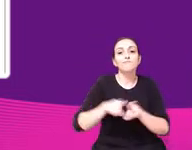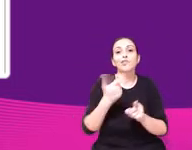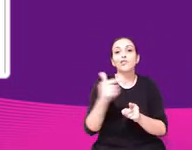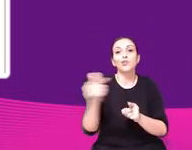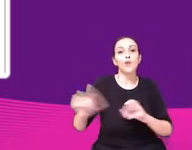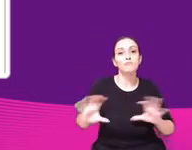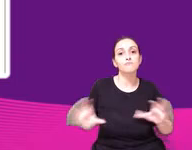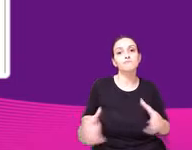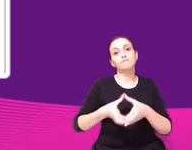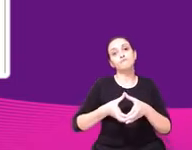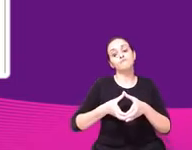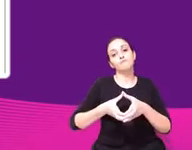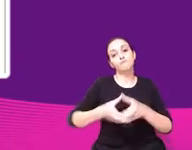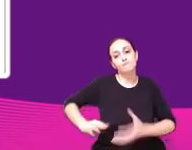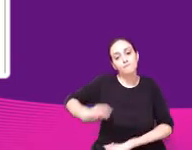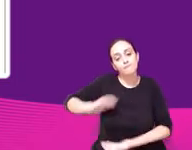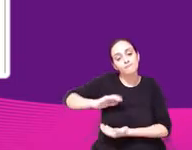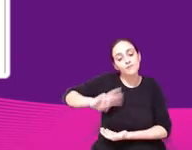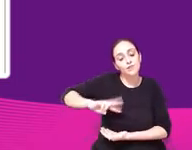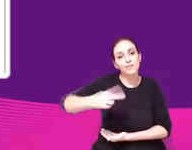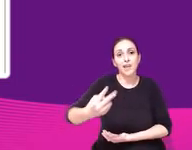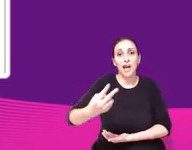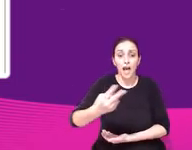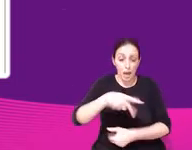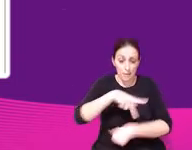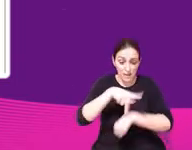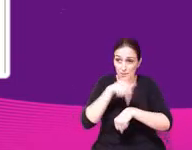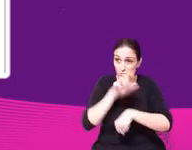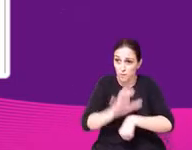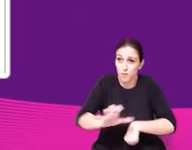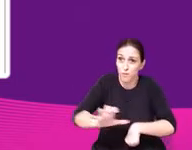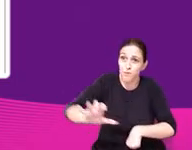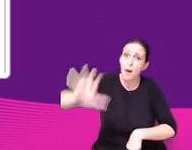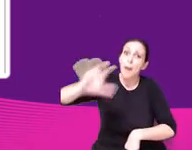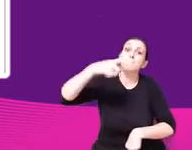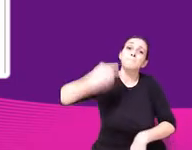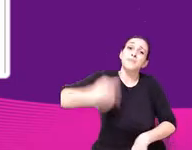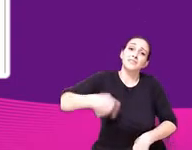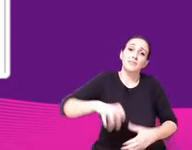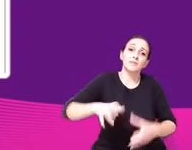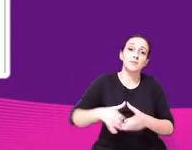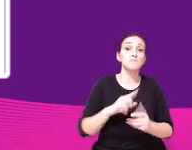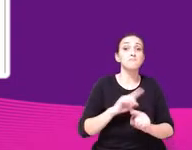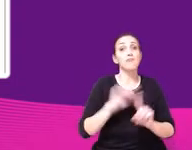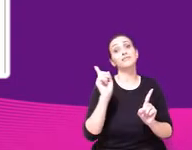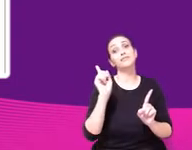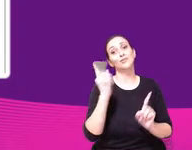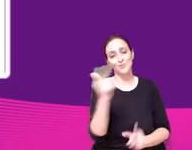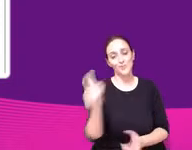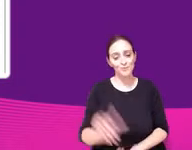E que é uma pena que todos os estados do país devem ter equipes de transplante atuantes.